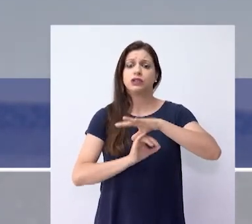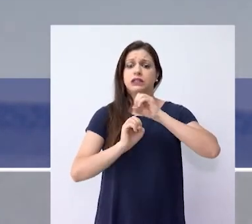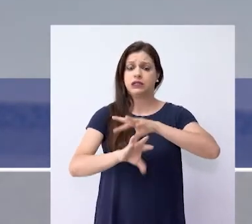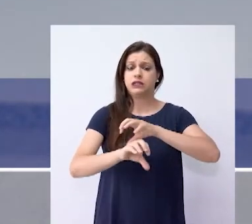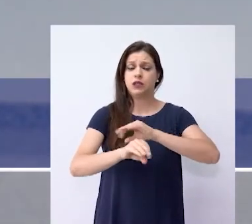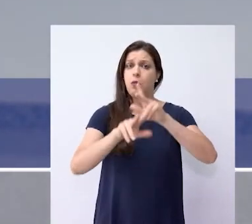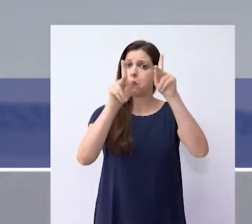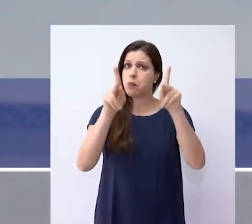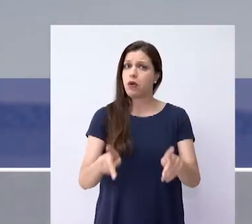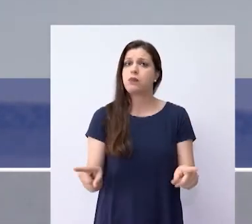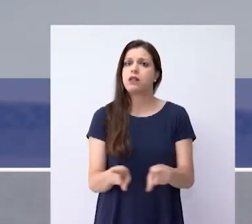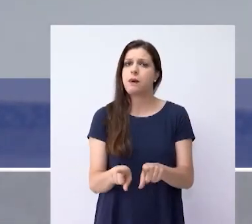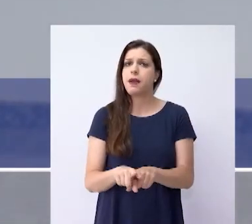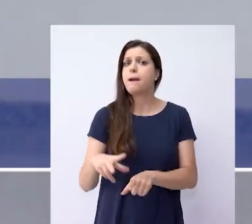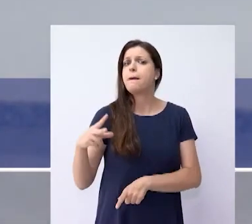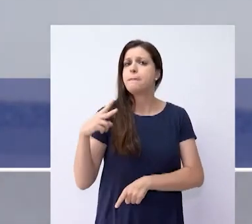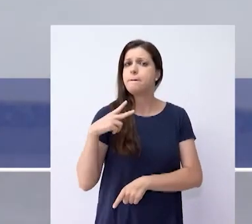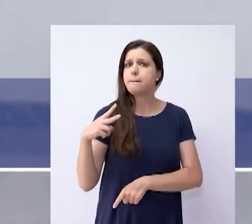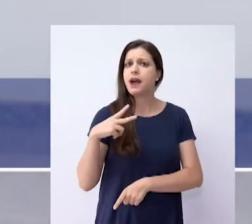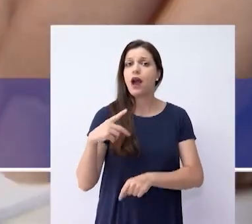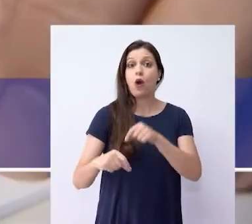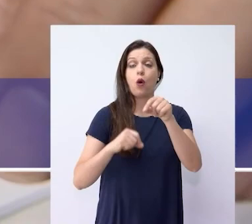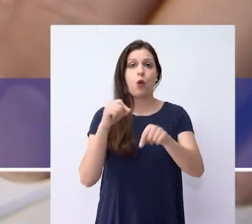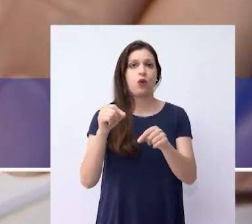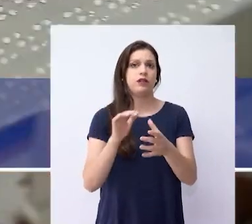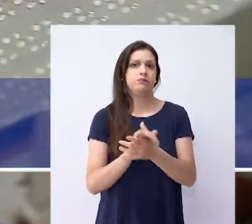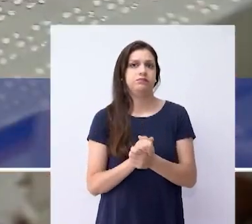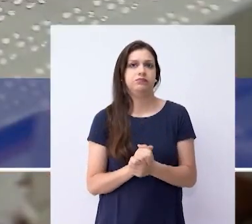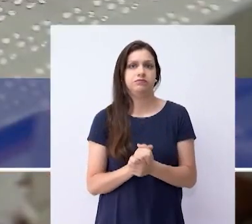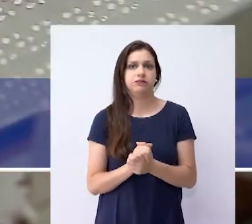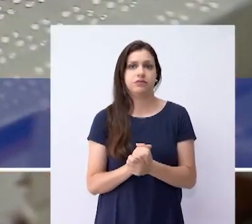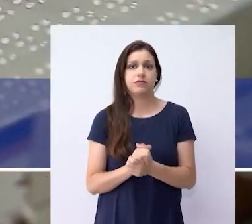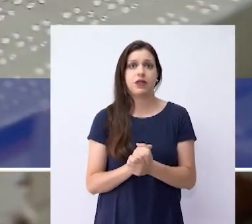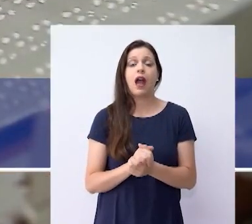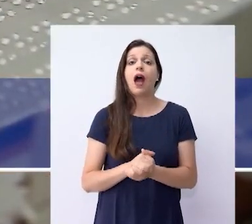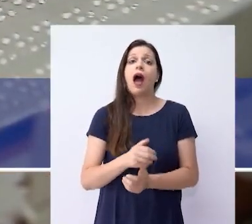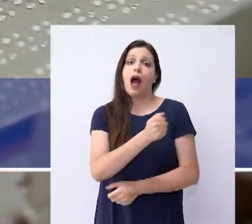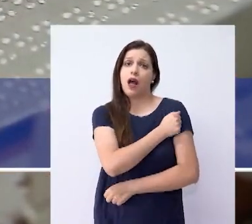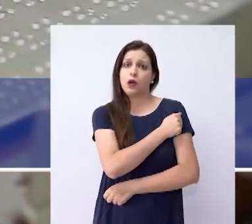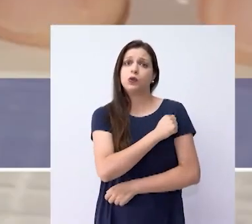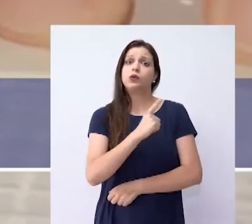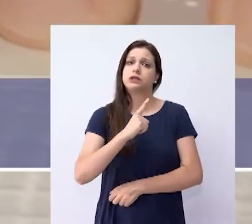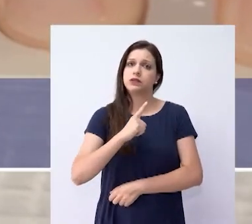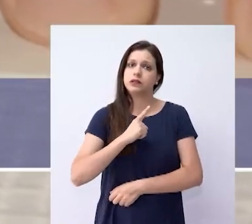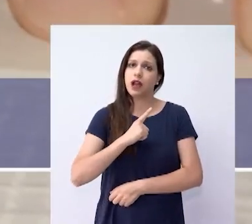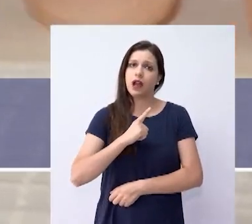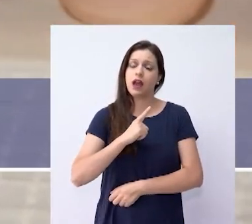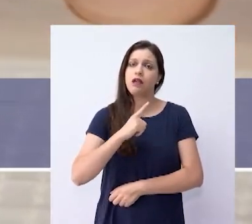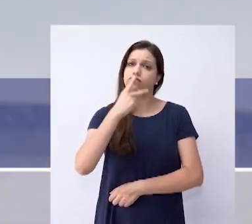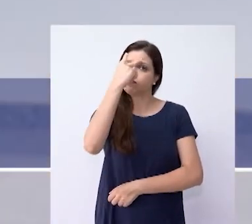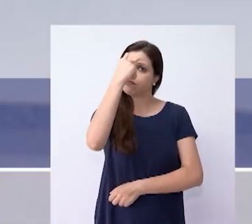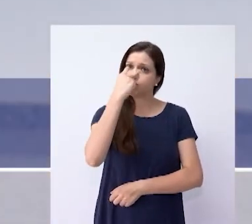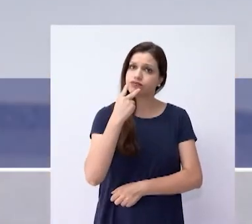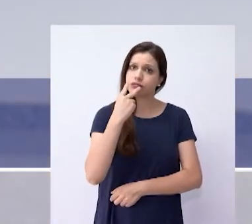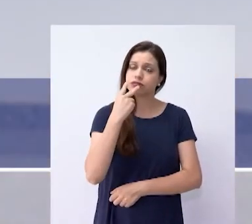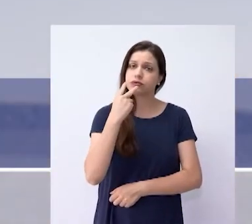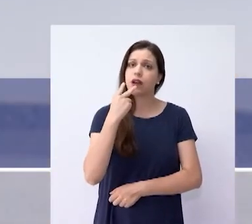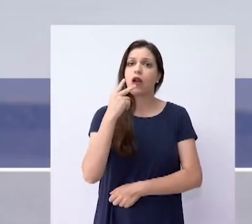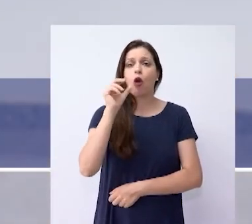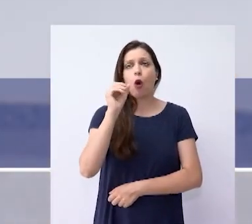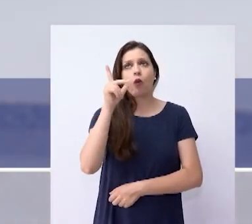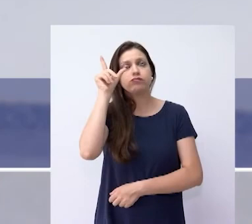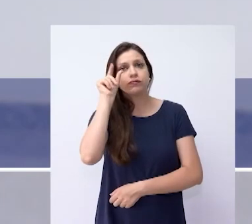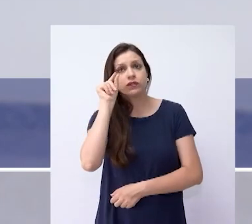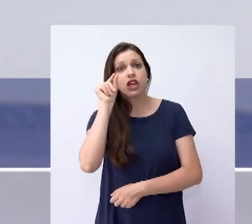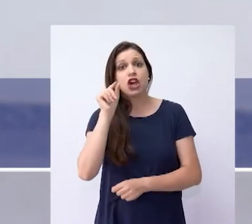de ensino público e particular do Estado a emitirem ao aluno com deficiência visual o diploma